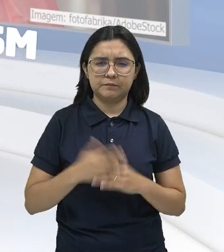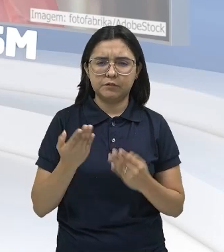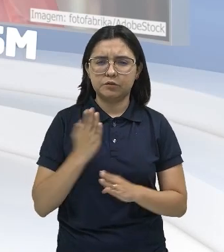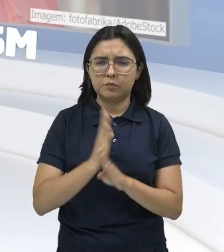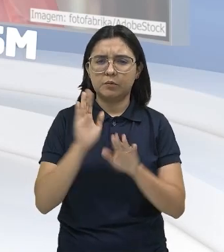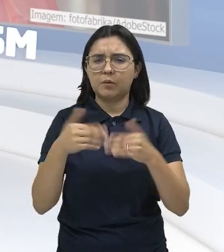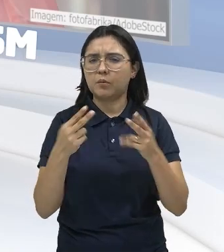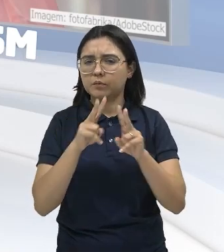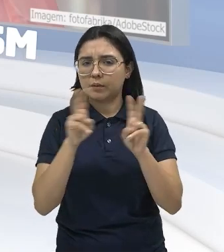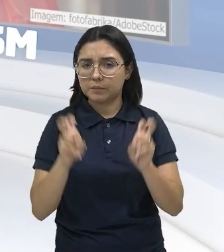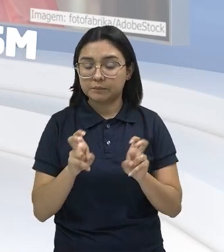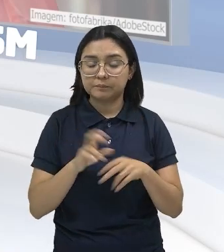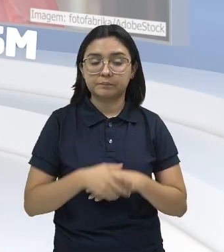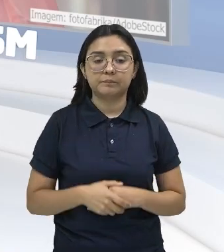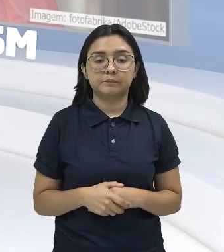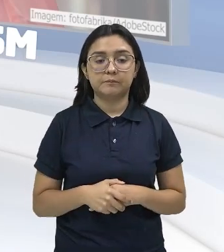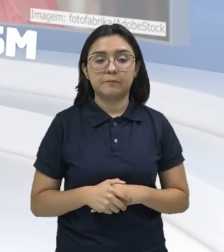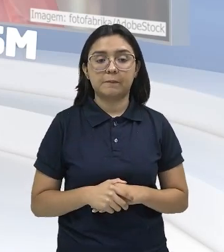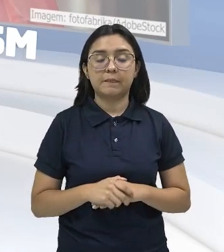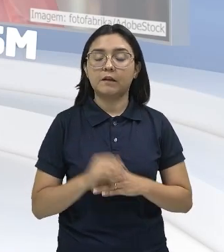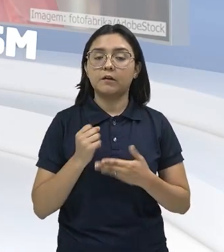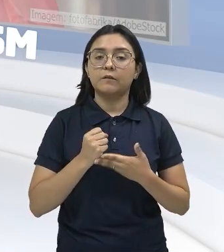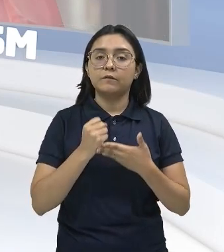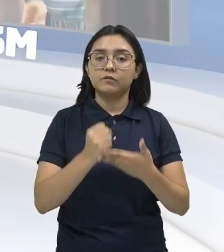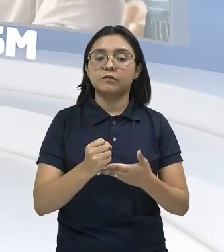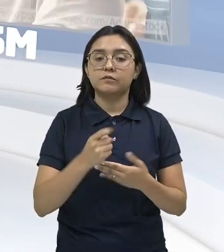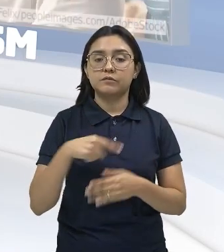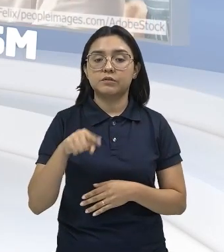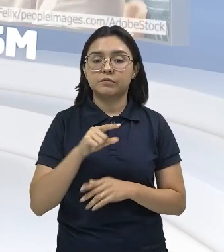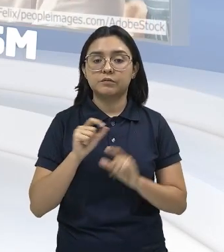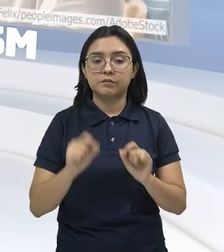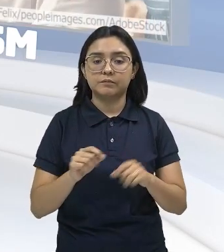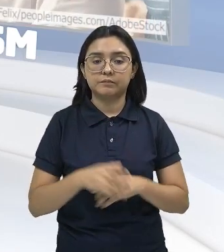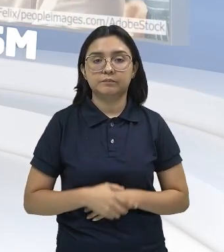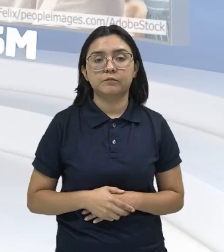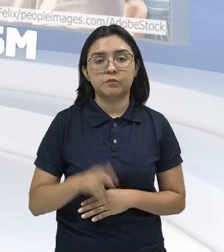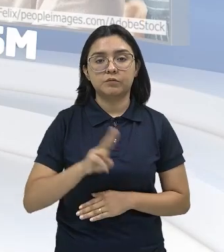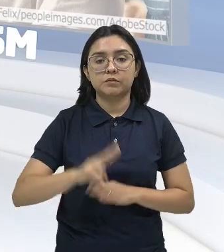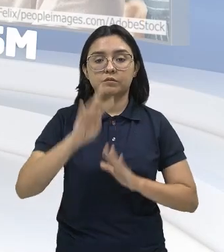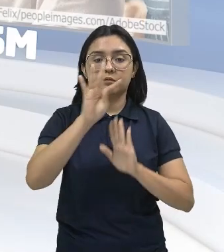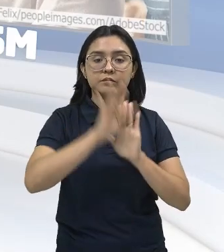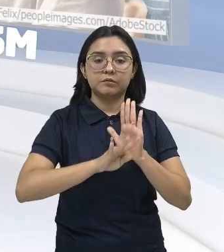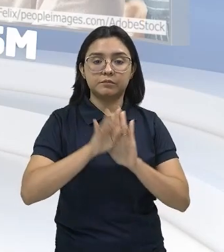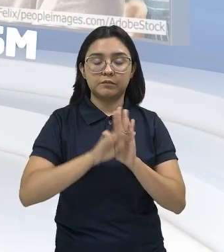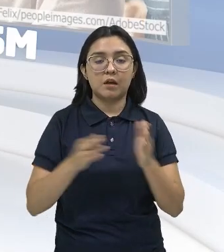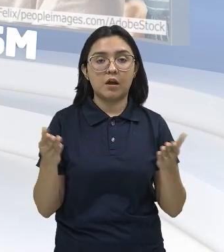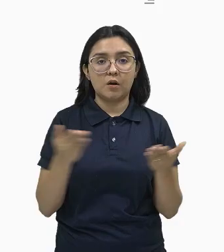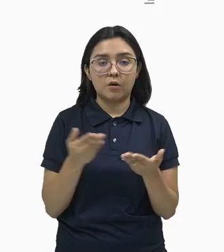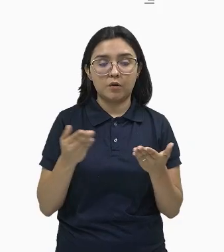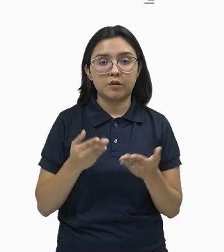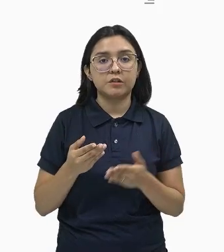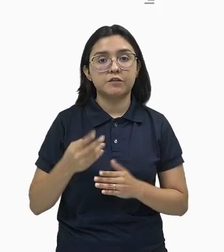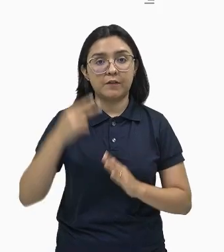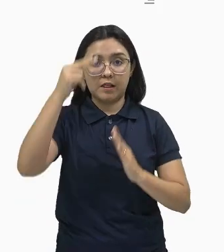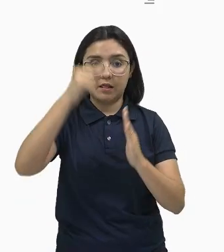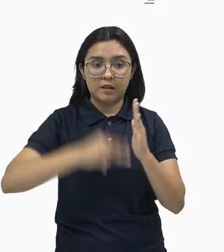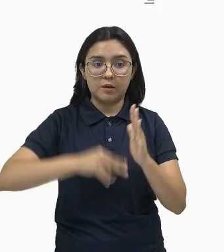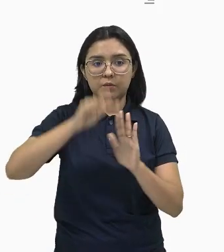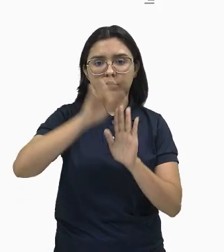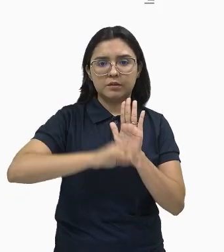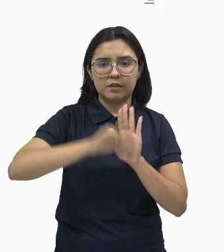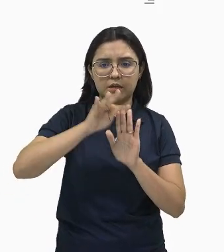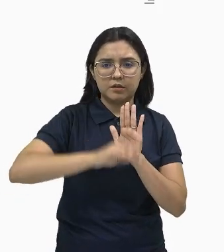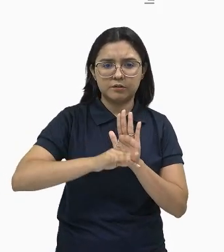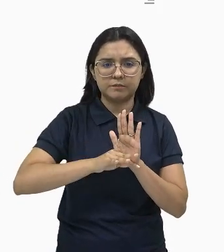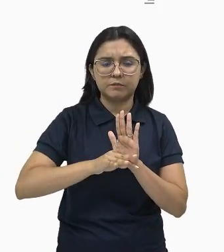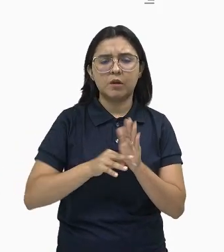qual é? Bom, então vou ajudá-los agora através de um texto. Nós vamos acompanhar um texto. E eu já quero que